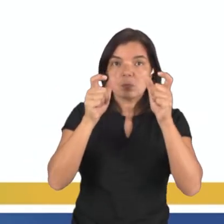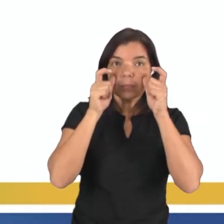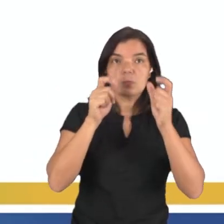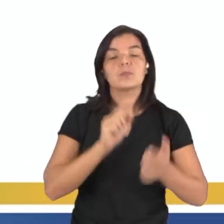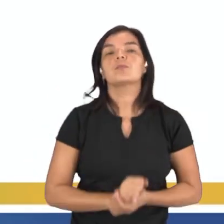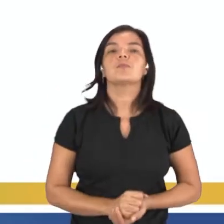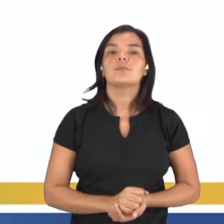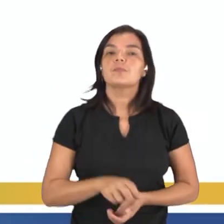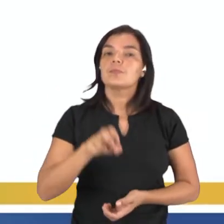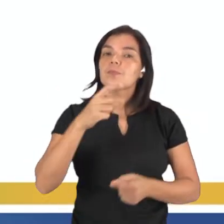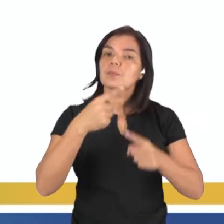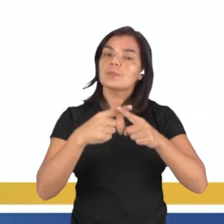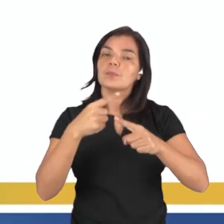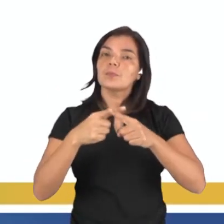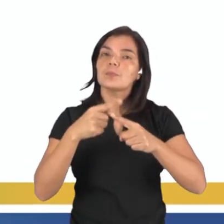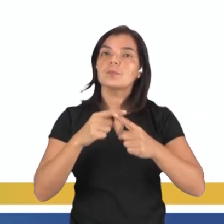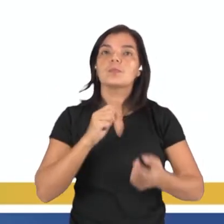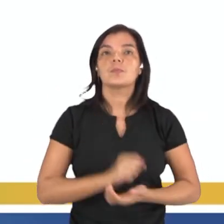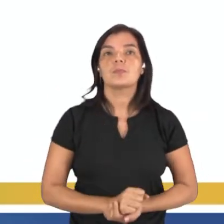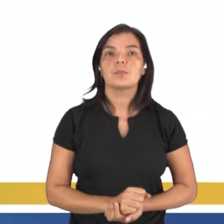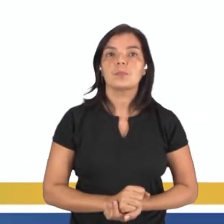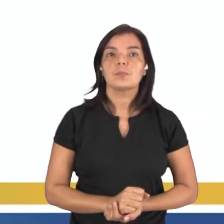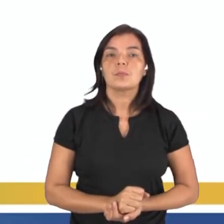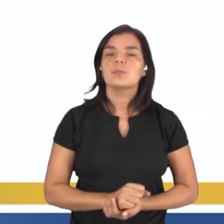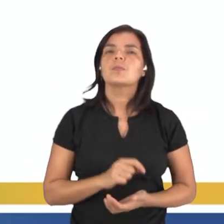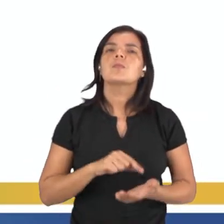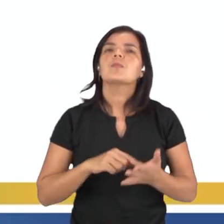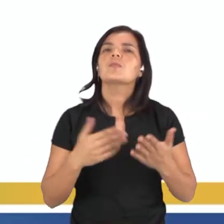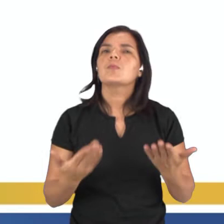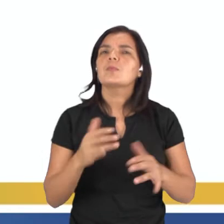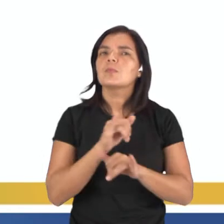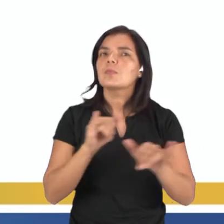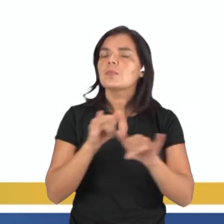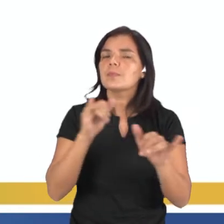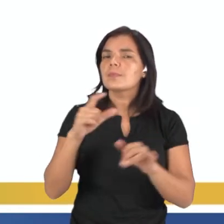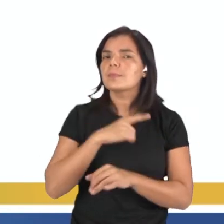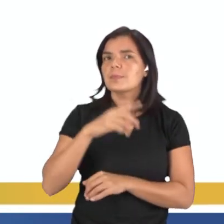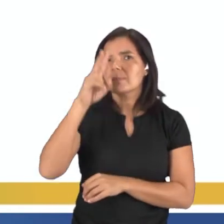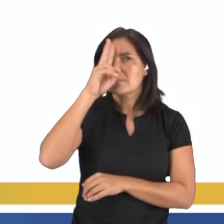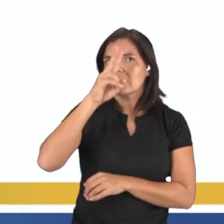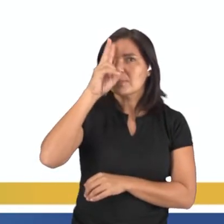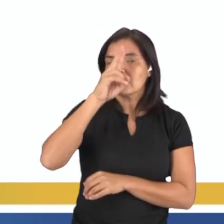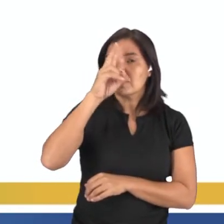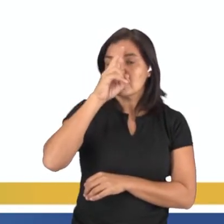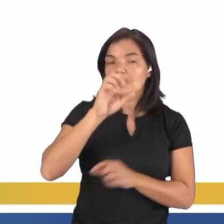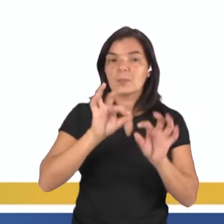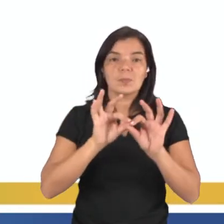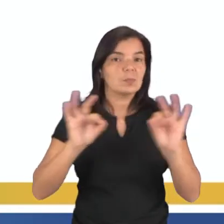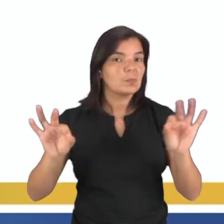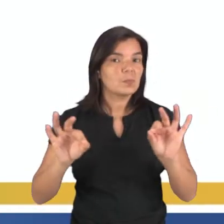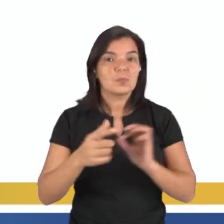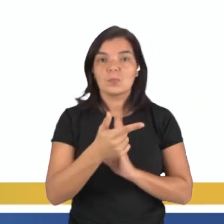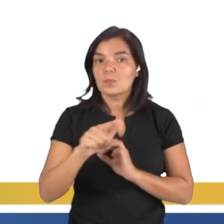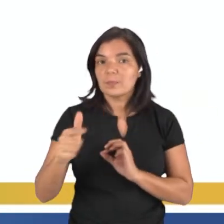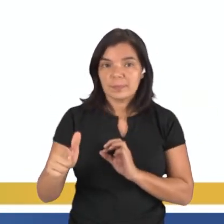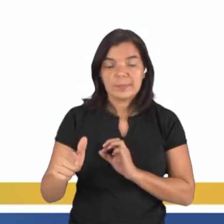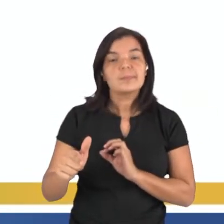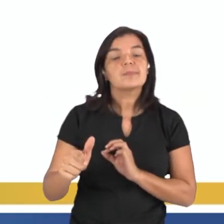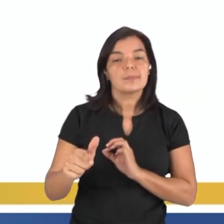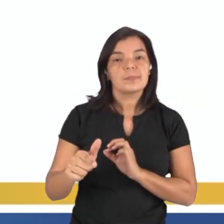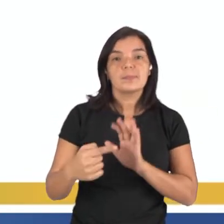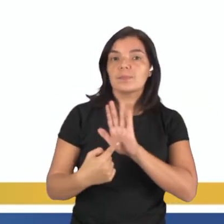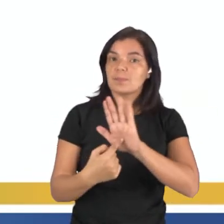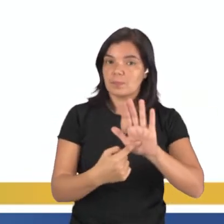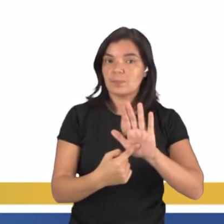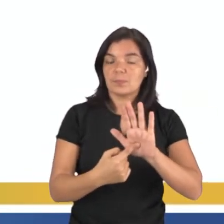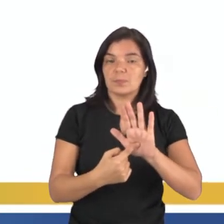olhando. Vezes a escala, é a informação que eu tenho. Lembra que a distância real eu não tenho. Eu tenho essas que eu tenho